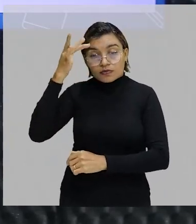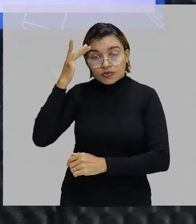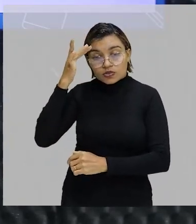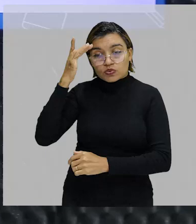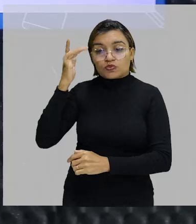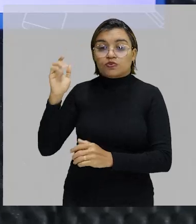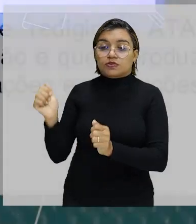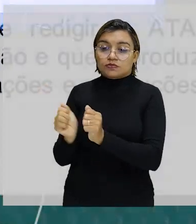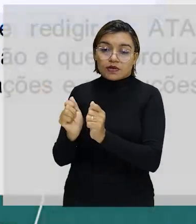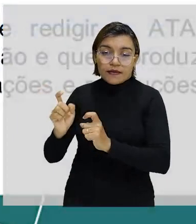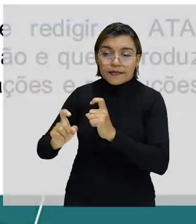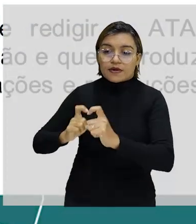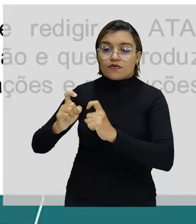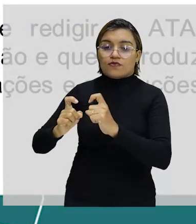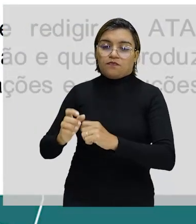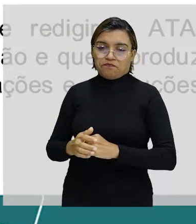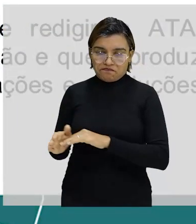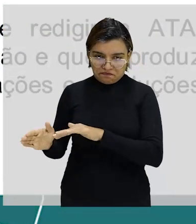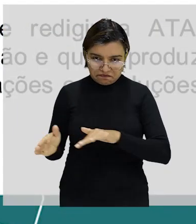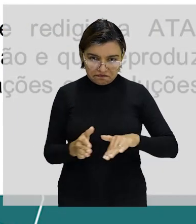certo?